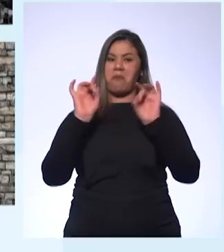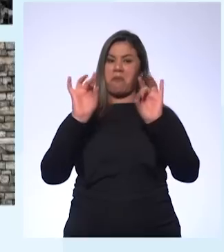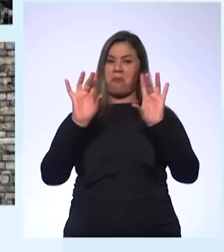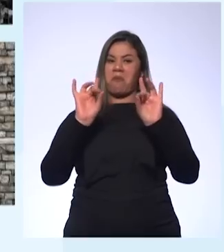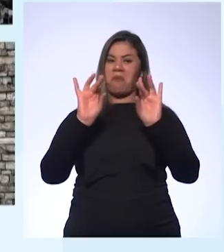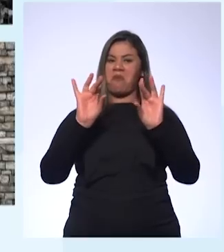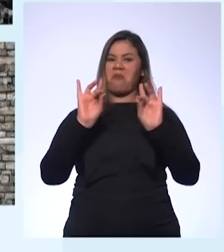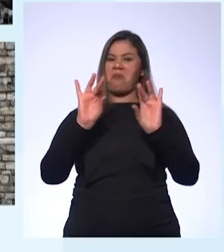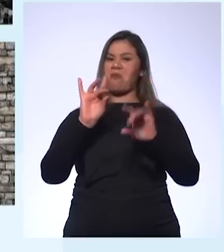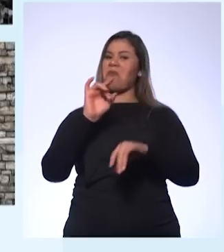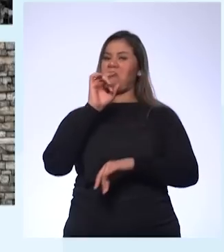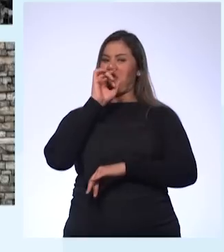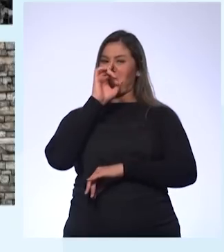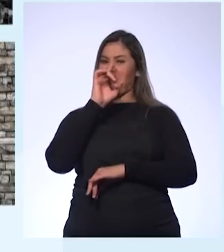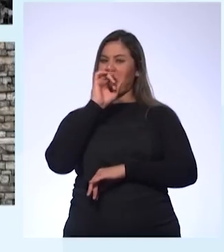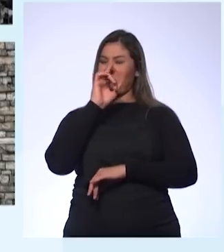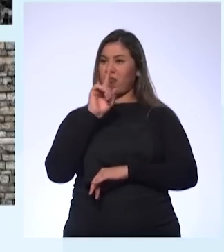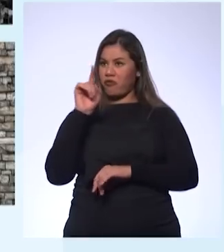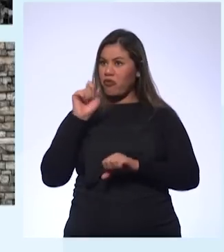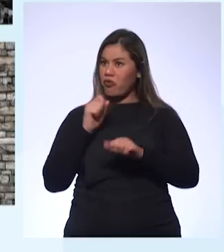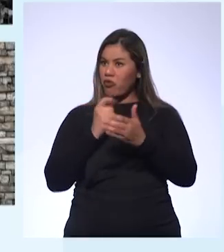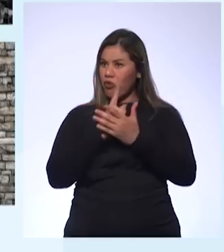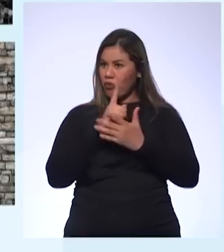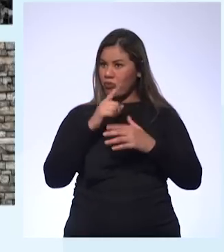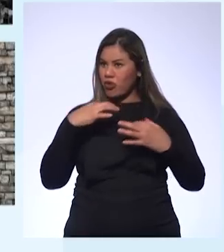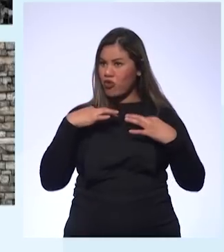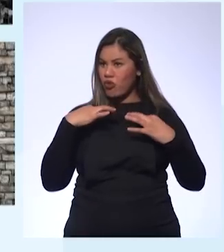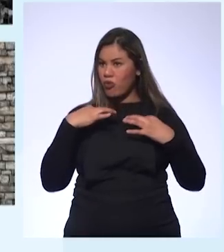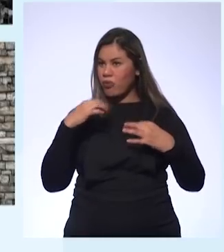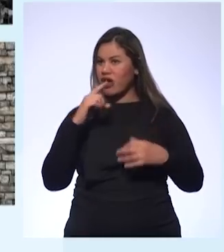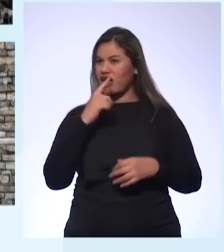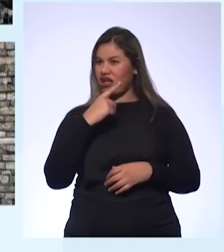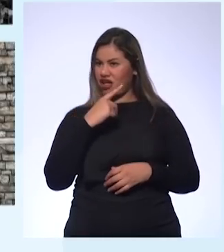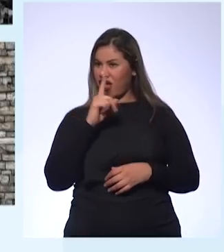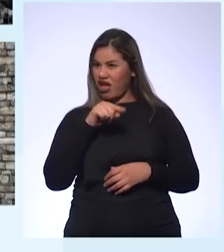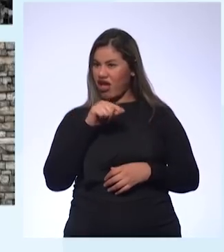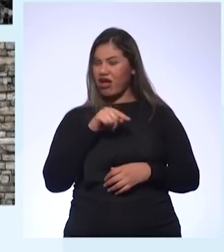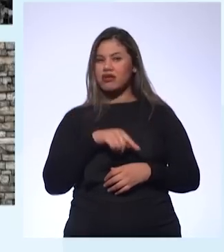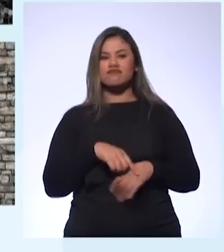Bagrini? Você acha, né? É, você vai comprar roupa lá? Não, porque eu sou professor.